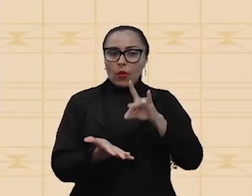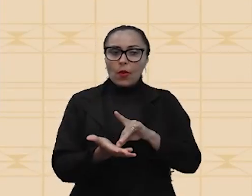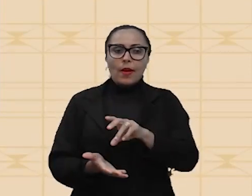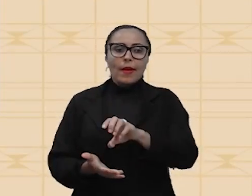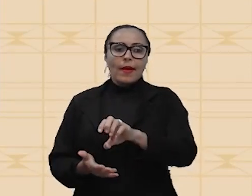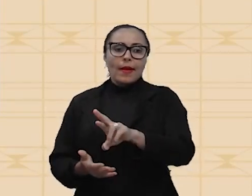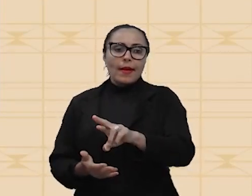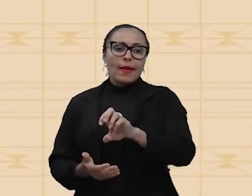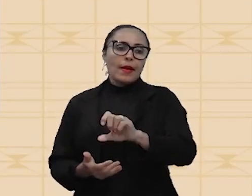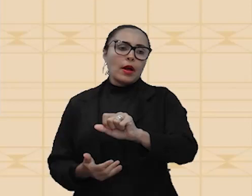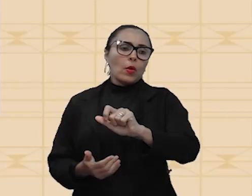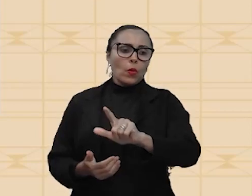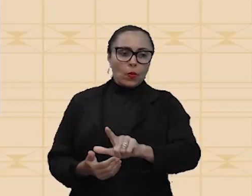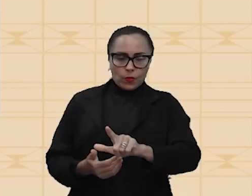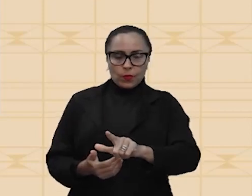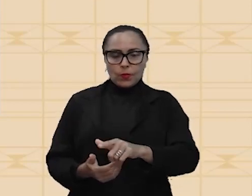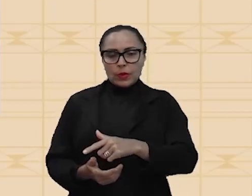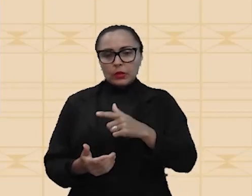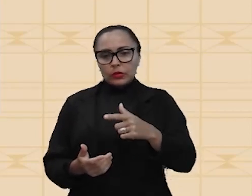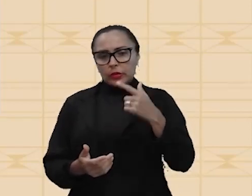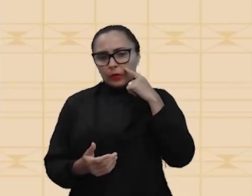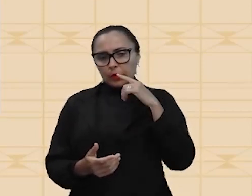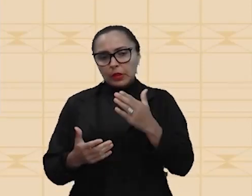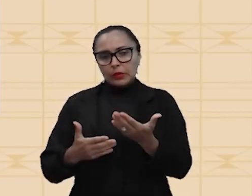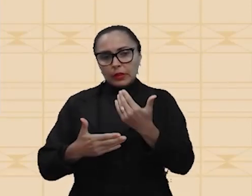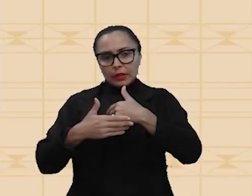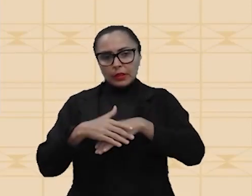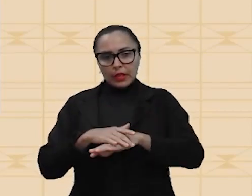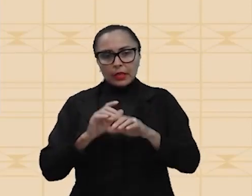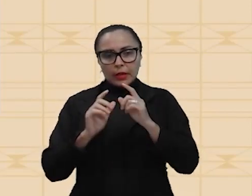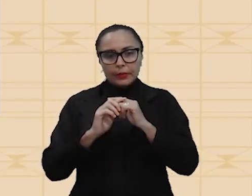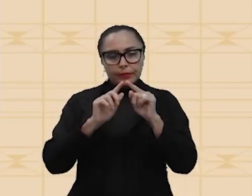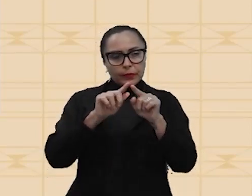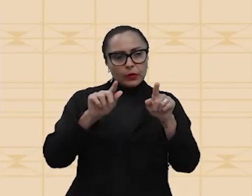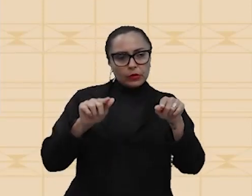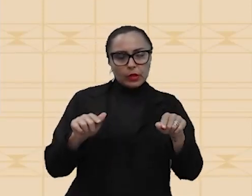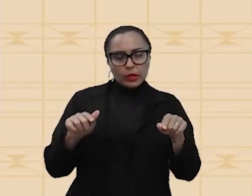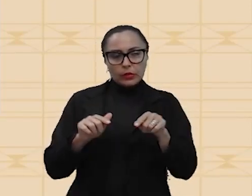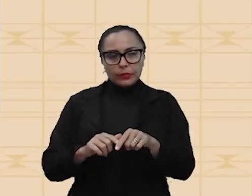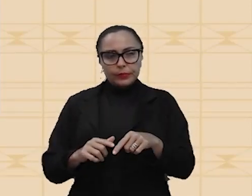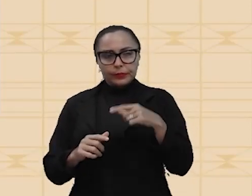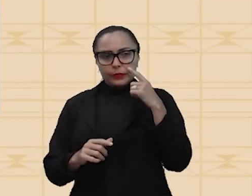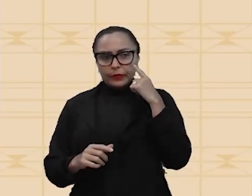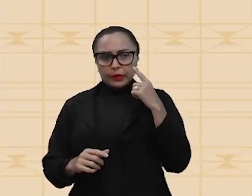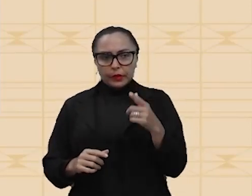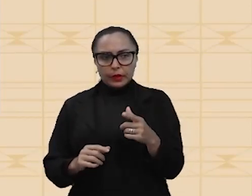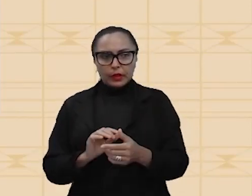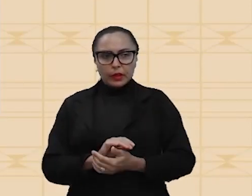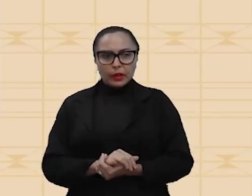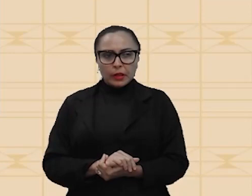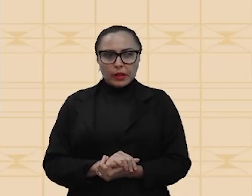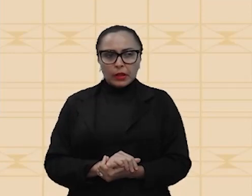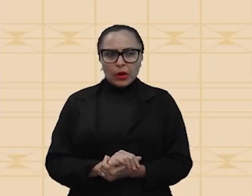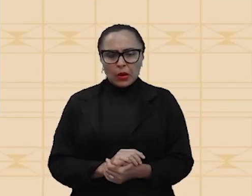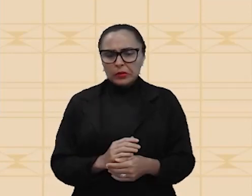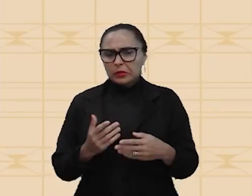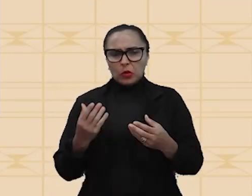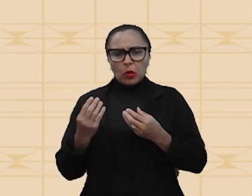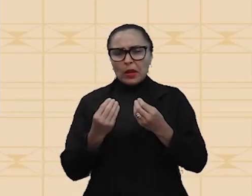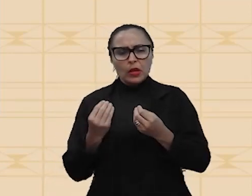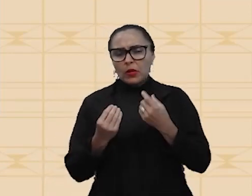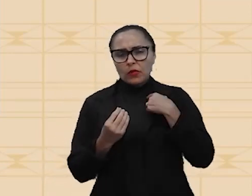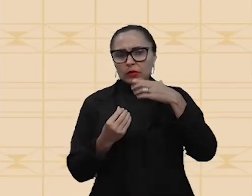resistência interna ao lado do gerador. Aí você vai dizer, mas Paulinho, como é que eu vou saber que é resistência interna? Ele vai